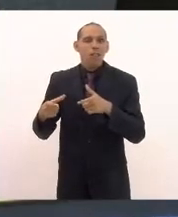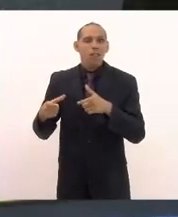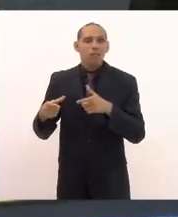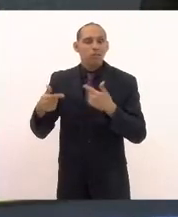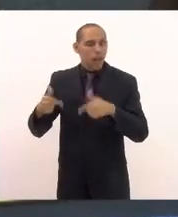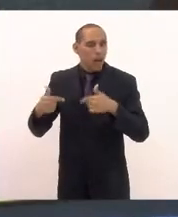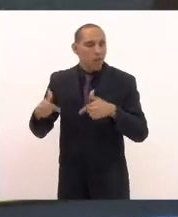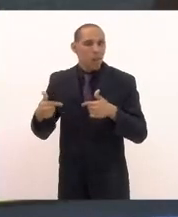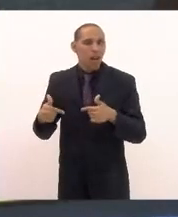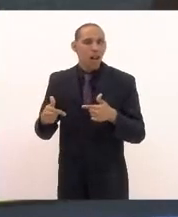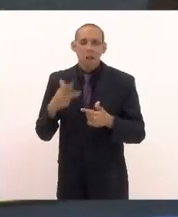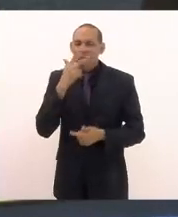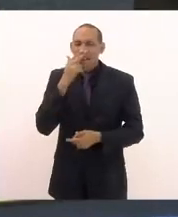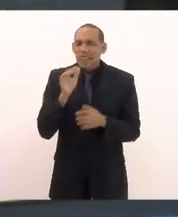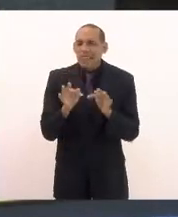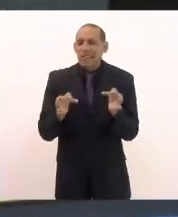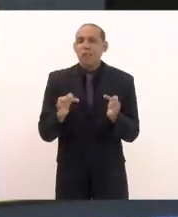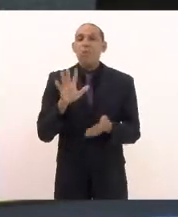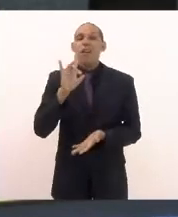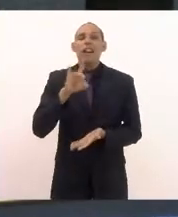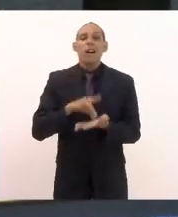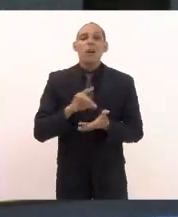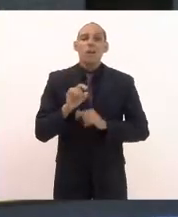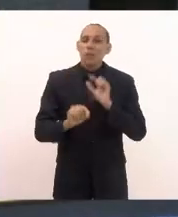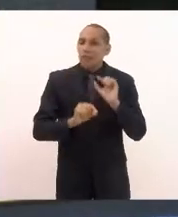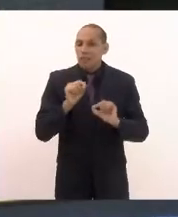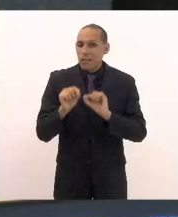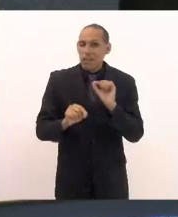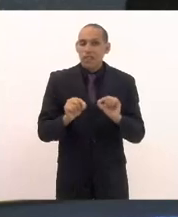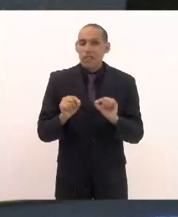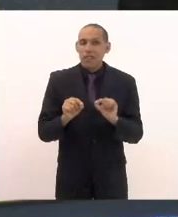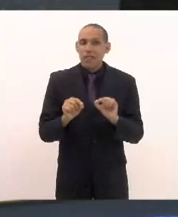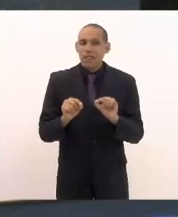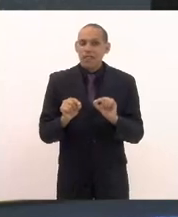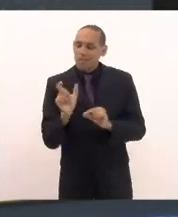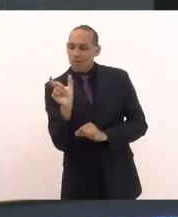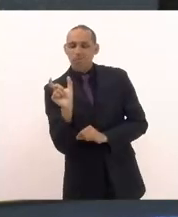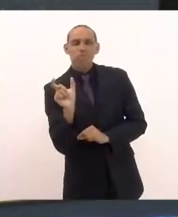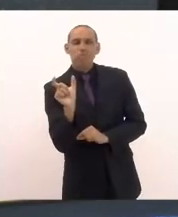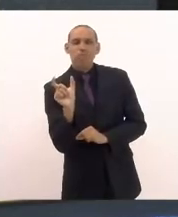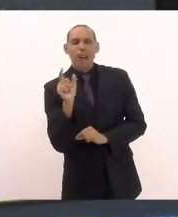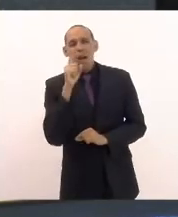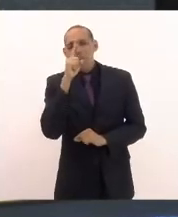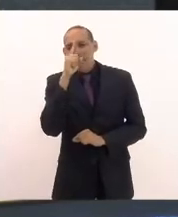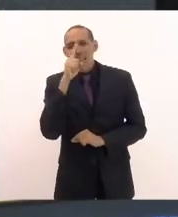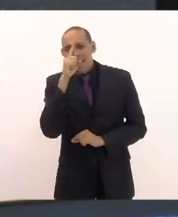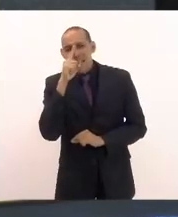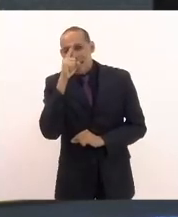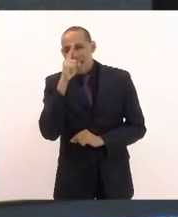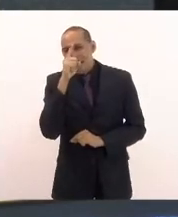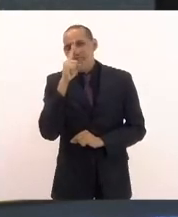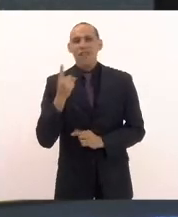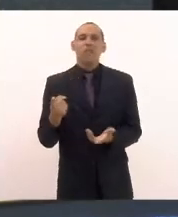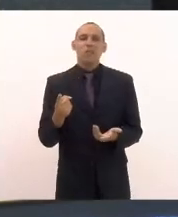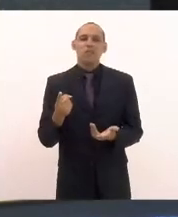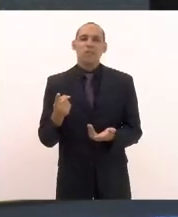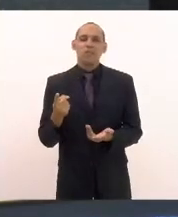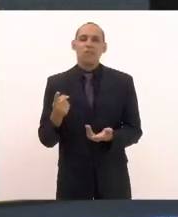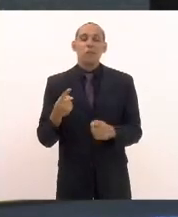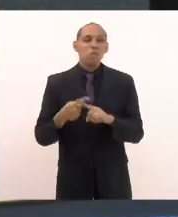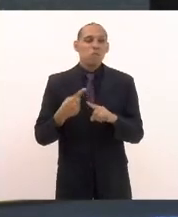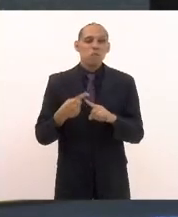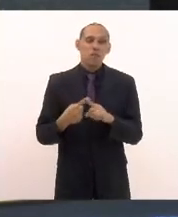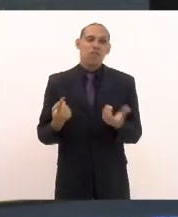pode parecer algo simples, mas, na verdade, tem um componente de perigo, de risco, daí porque a